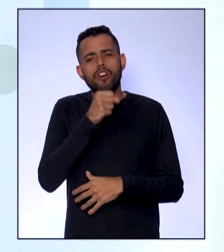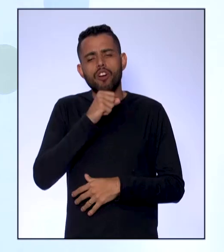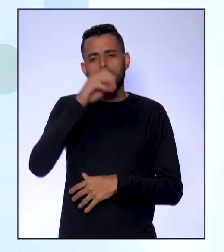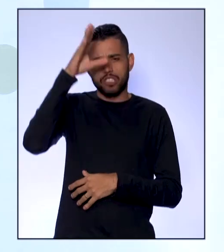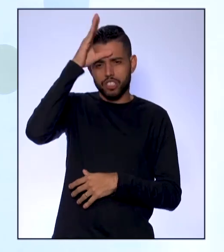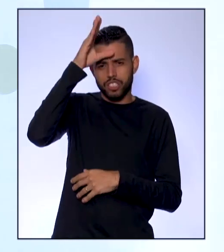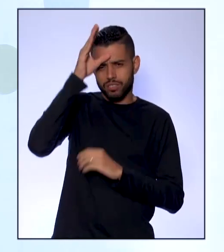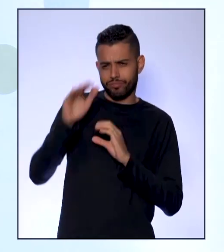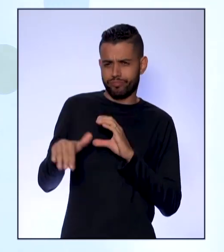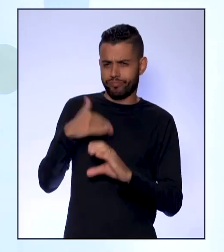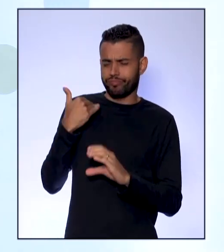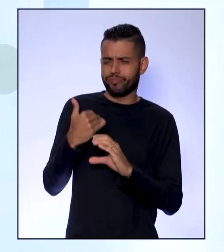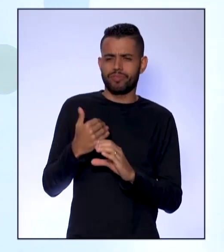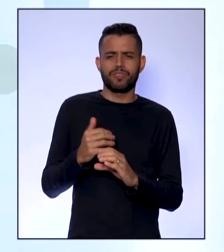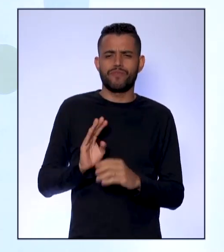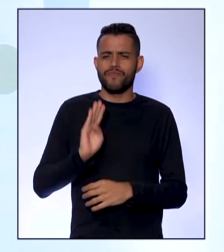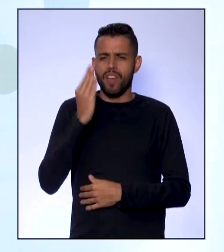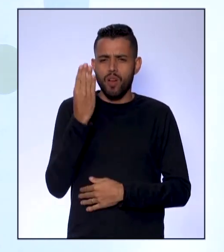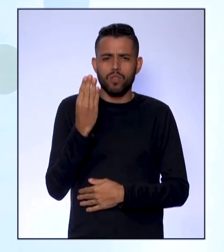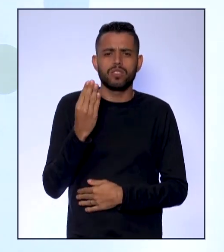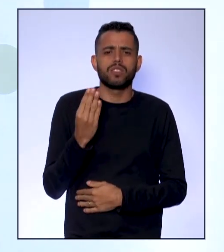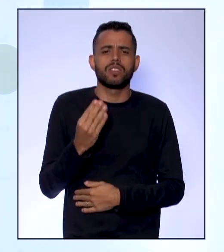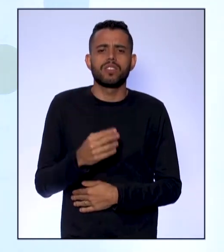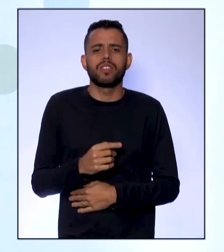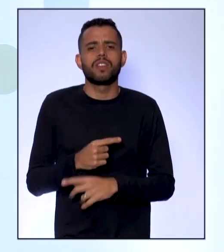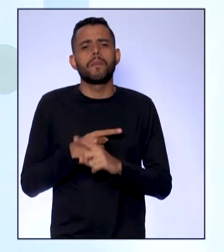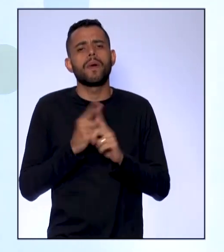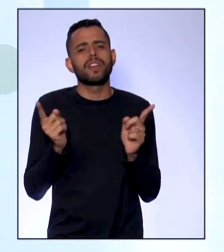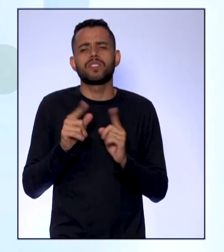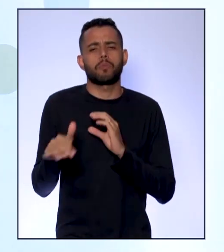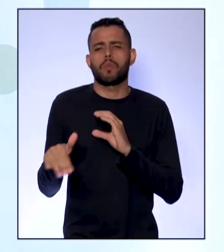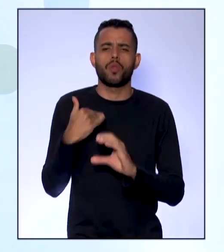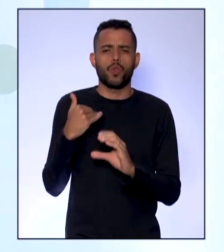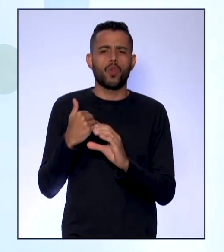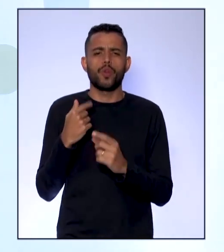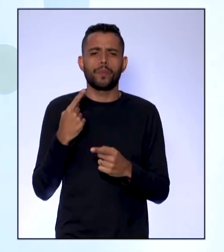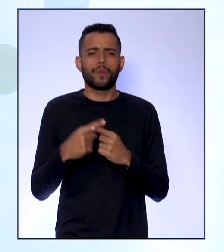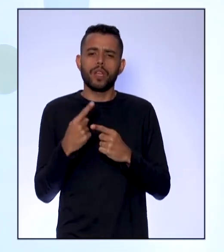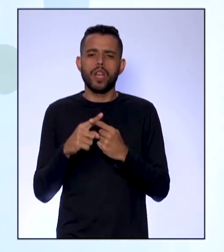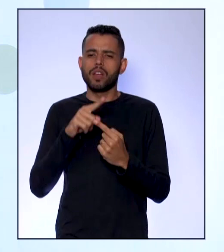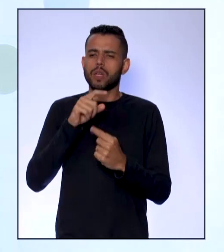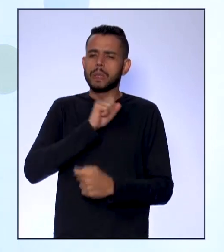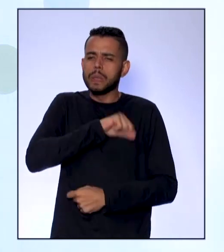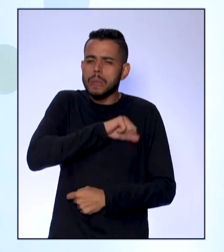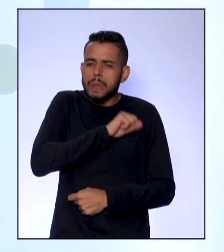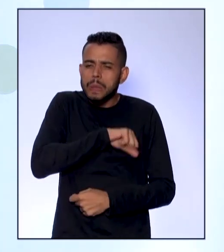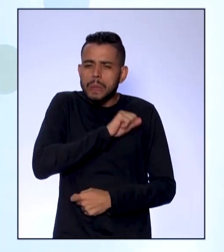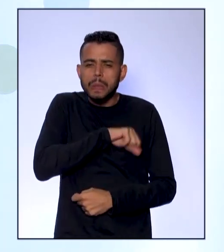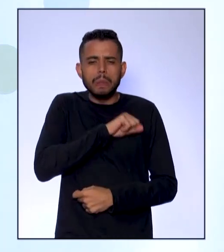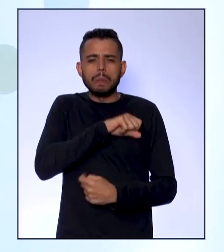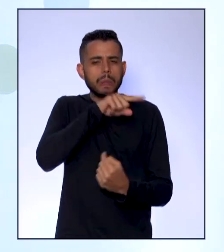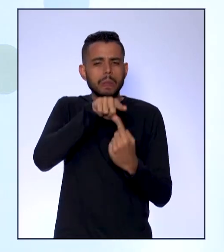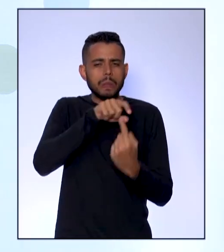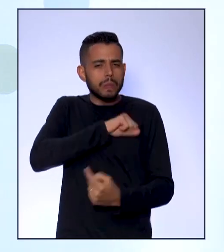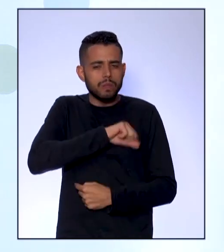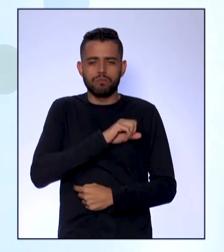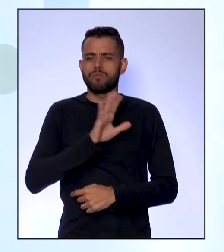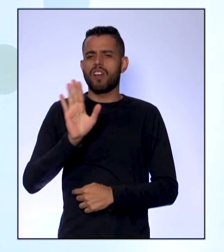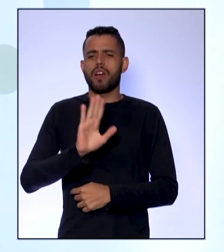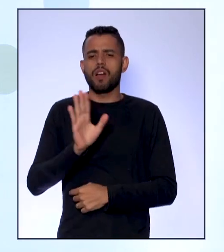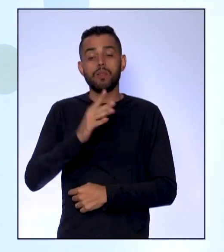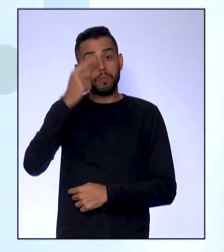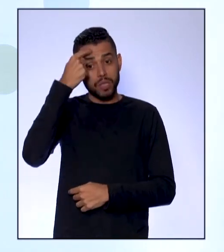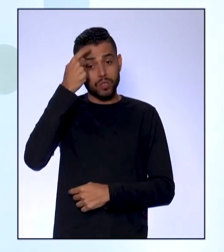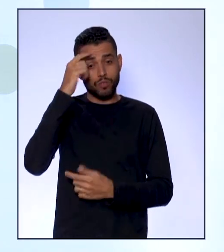notícia para você que é totalmente fake news, e, na verdade, ela não mandou para você porque ela tinha uma intenção maldosa por trás. Ela achou que era